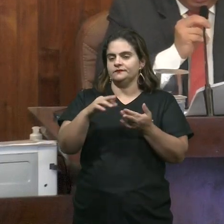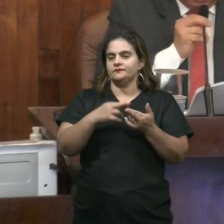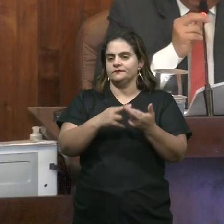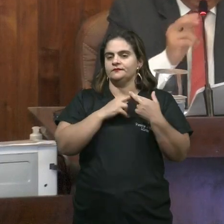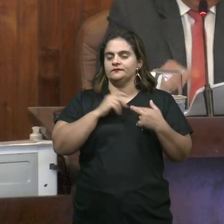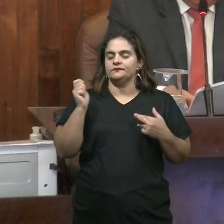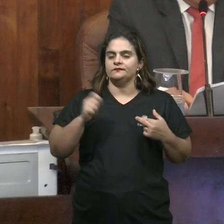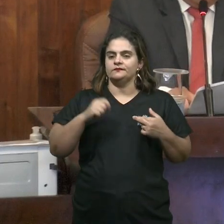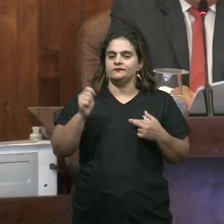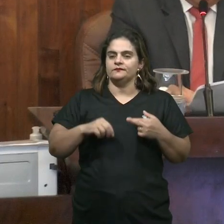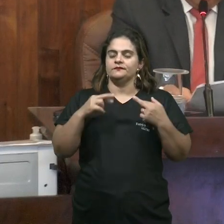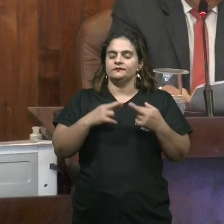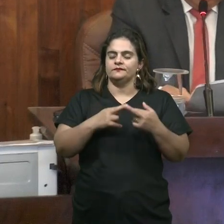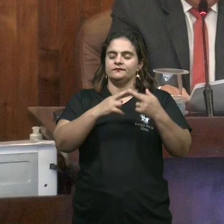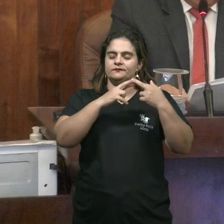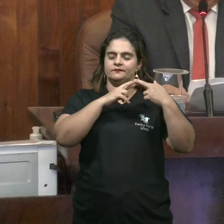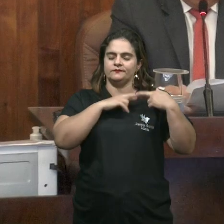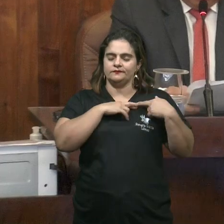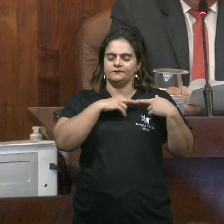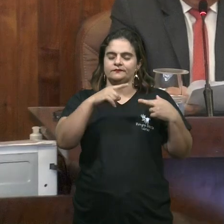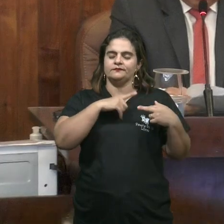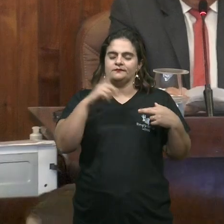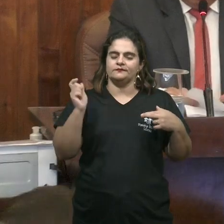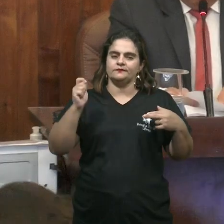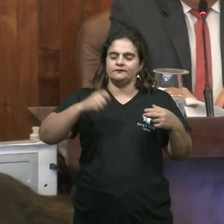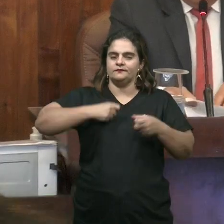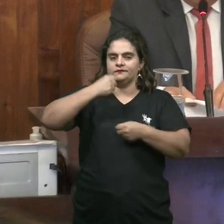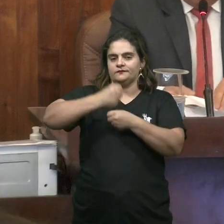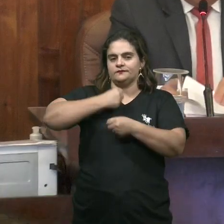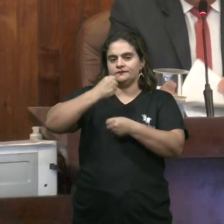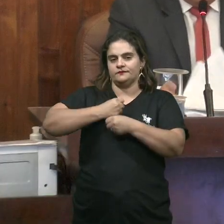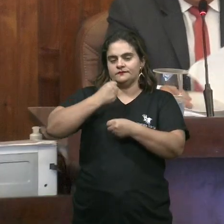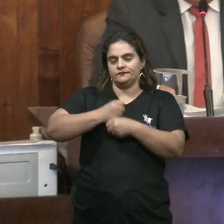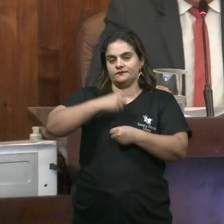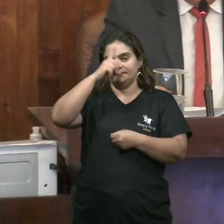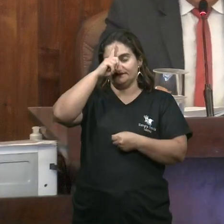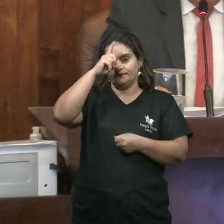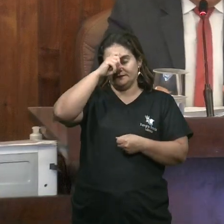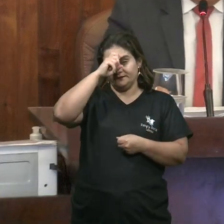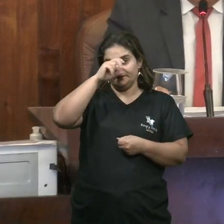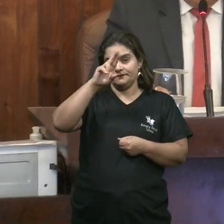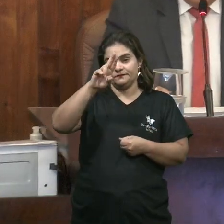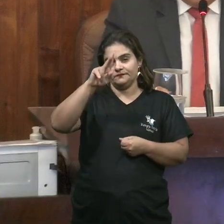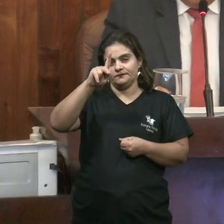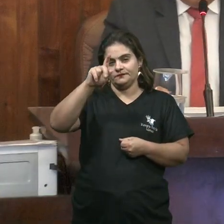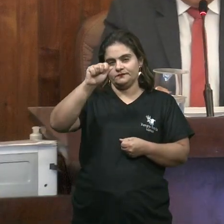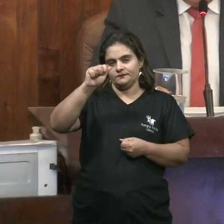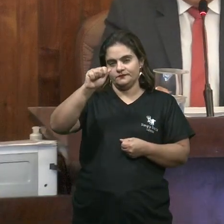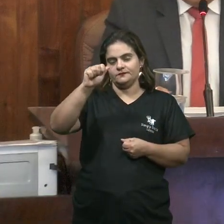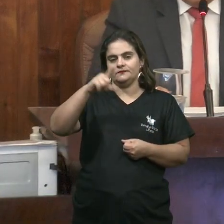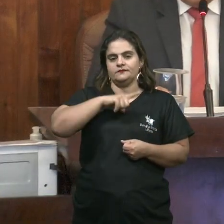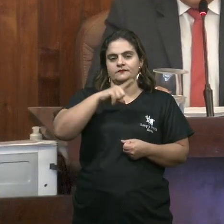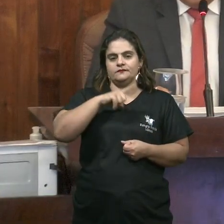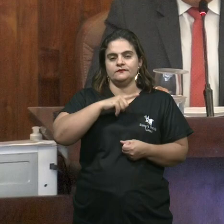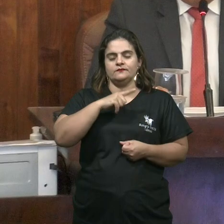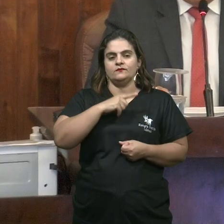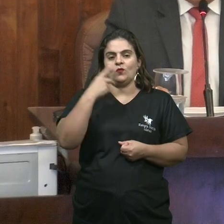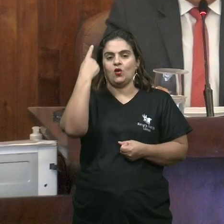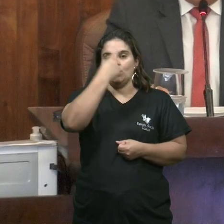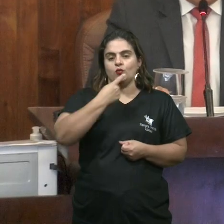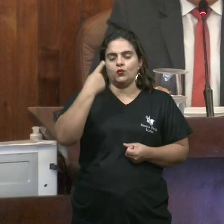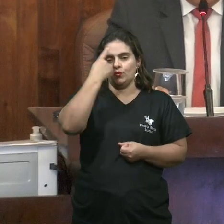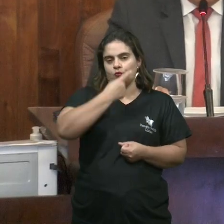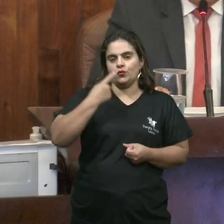possibilidade de evitar os esforços necessários para a construção de UPA 24 horas na Zona Oeste, importante região da cidade